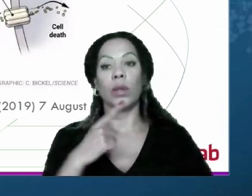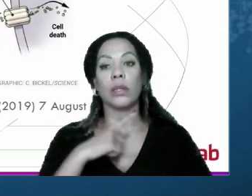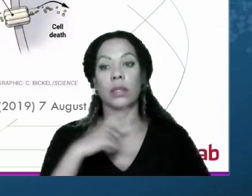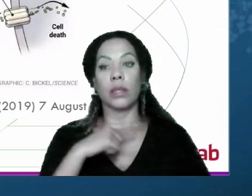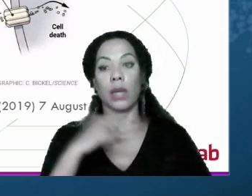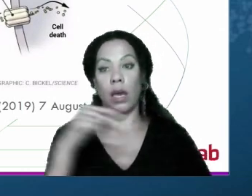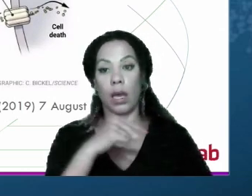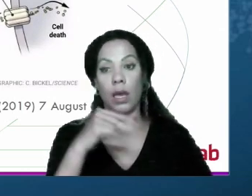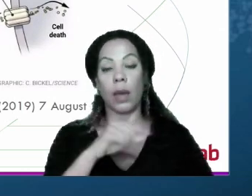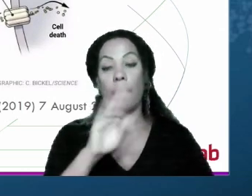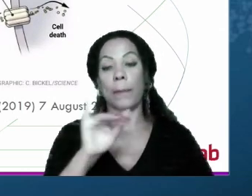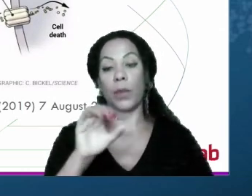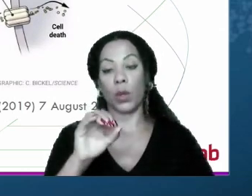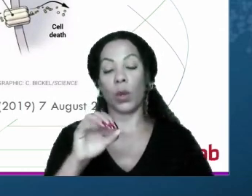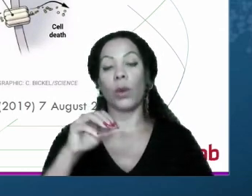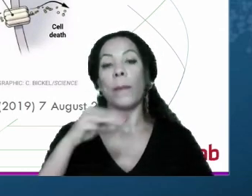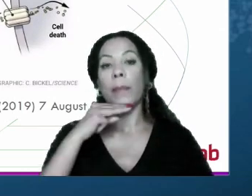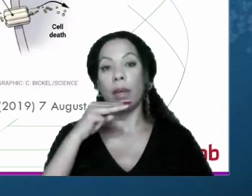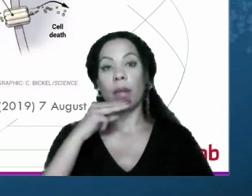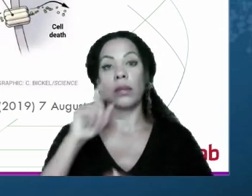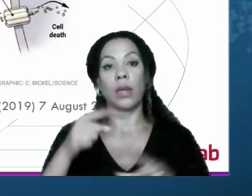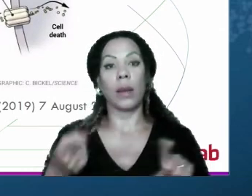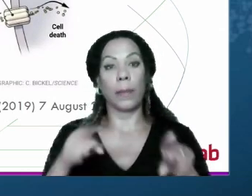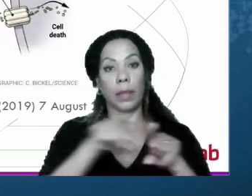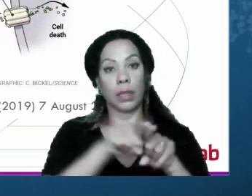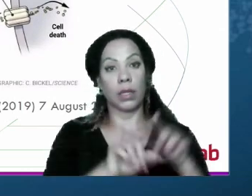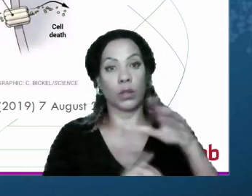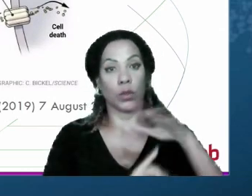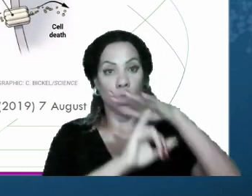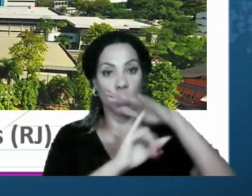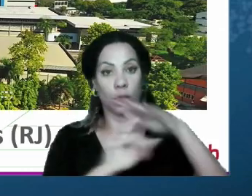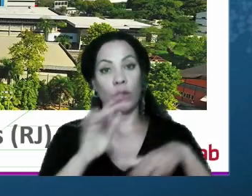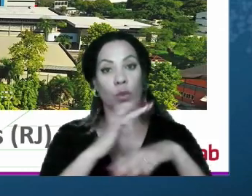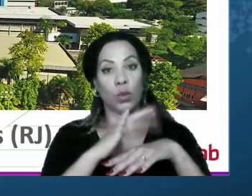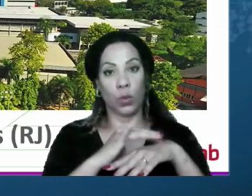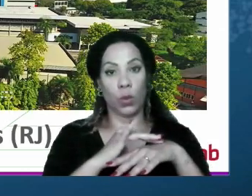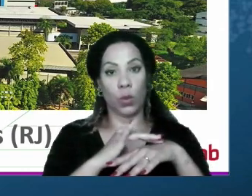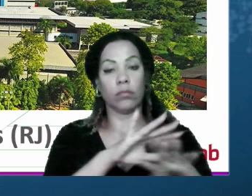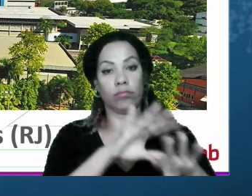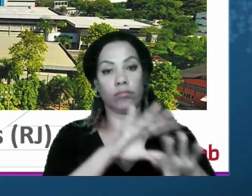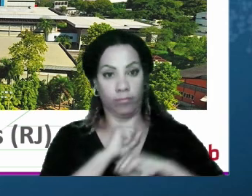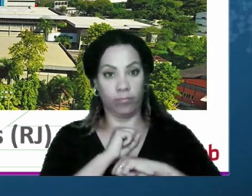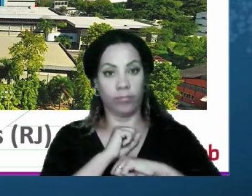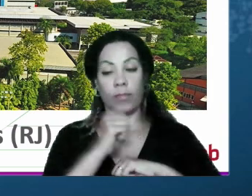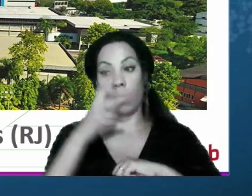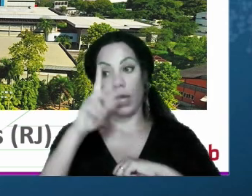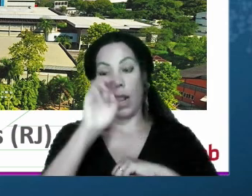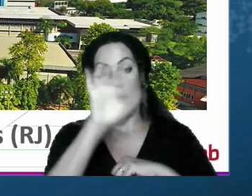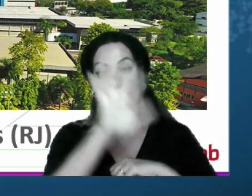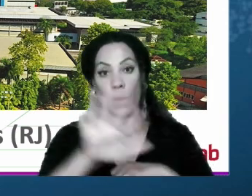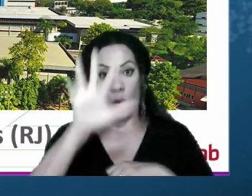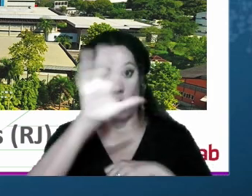o Biomanguinhos e a parceria com o Instituto de Doenças Infecciosas na Europa.